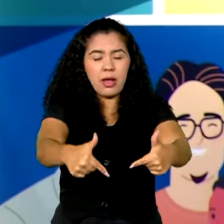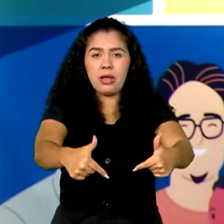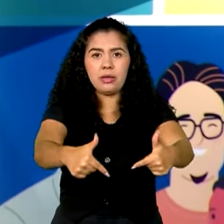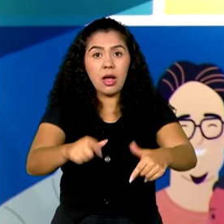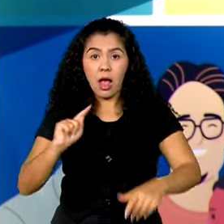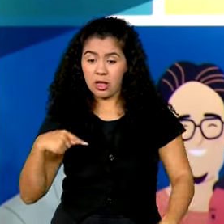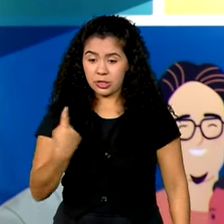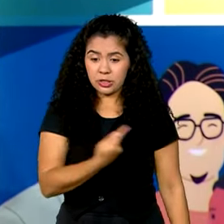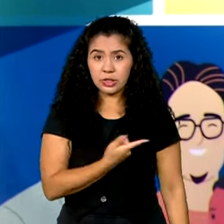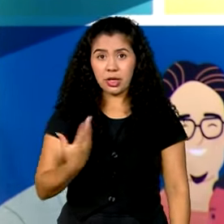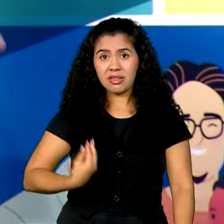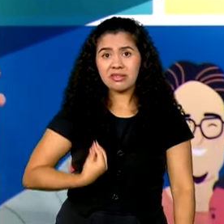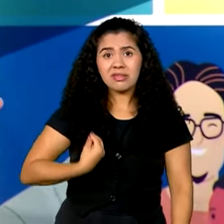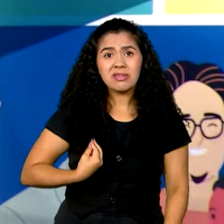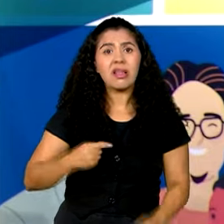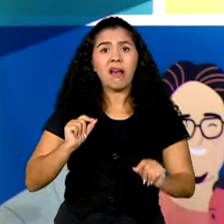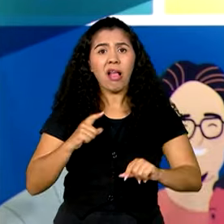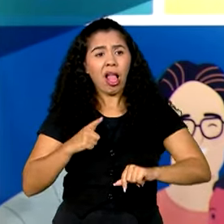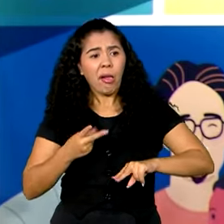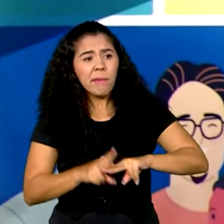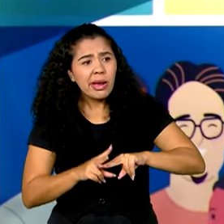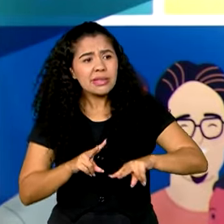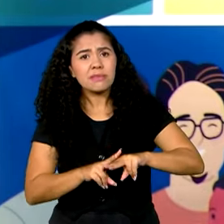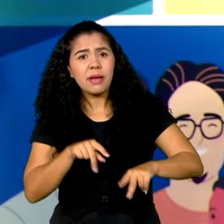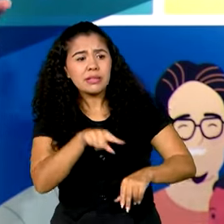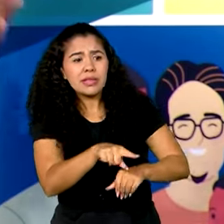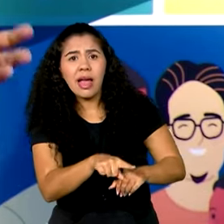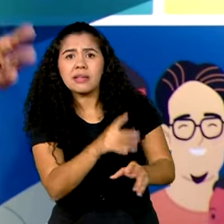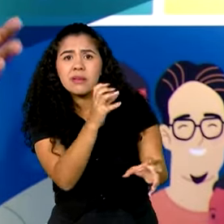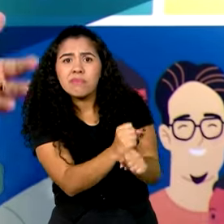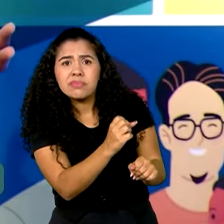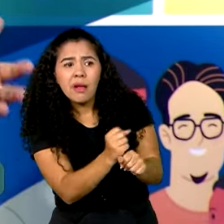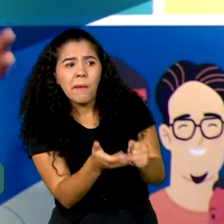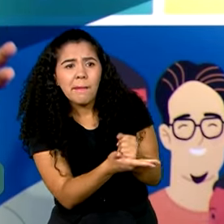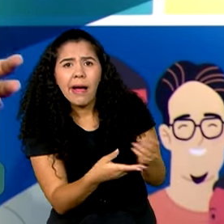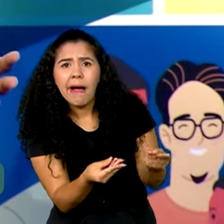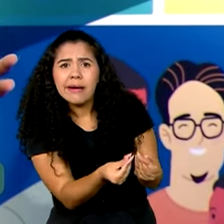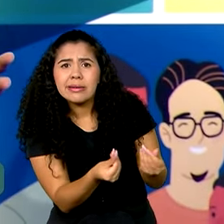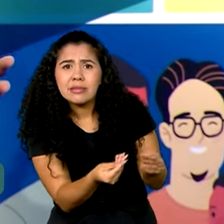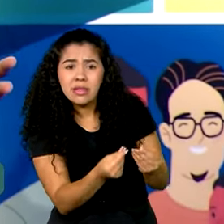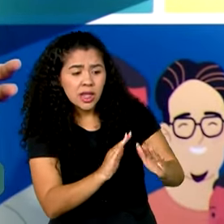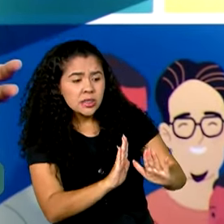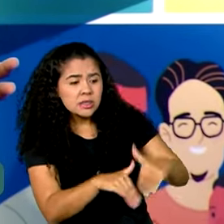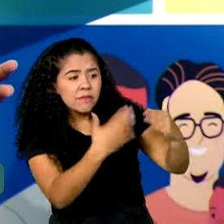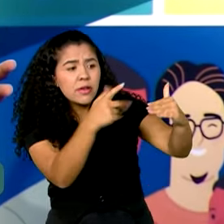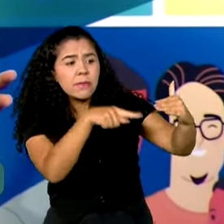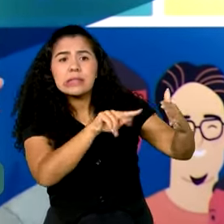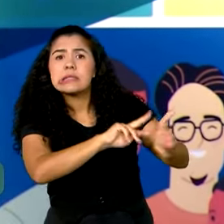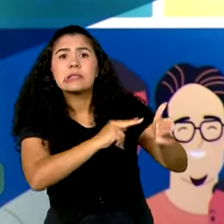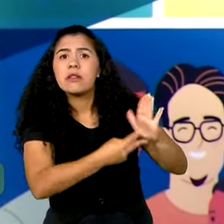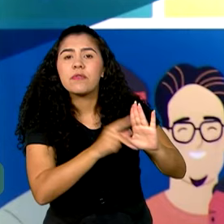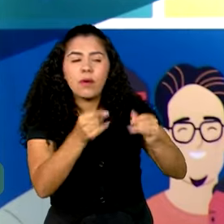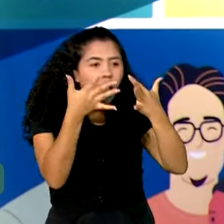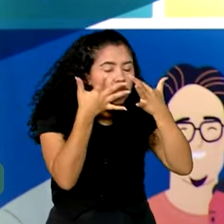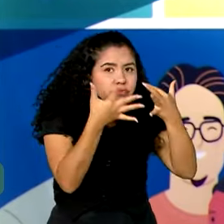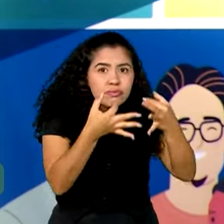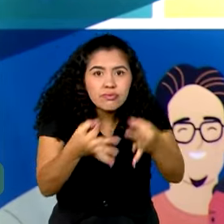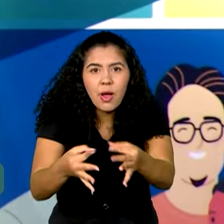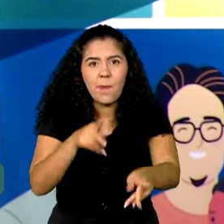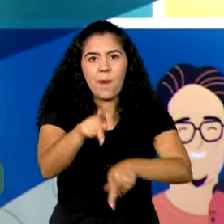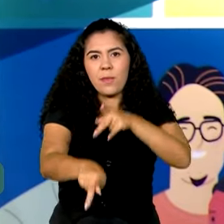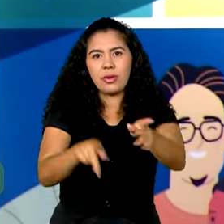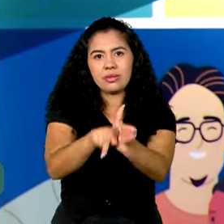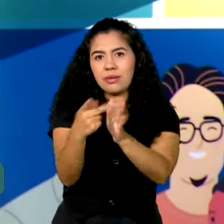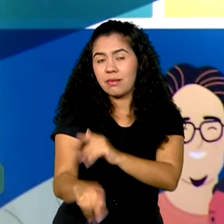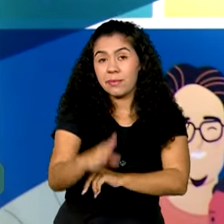Nós estamos presos nessa equação básica. Desenvolvimento para nós é cuidar do povo brasileiro e dar ao povo brasileiro